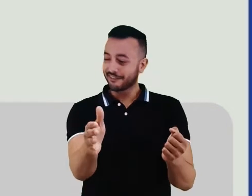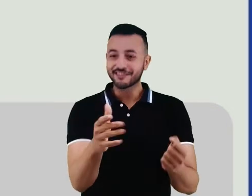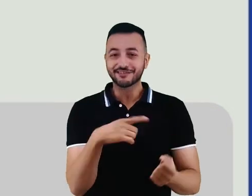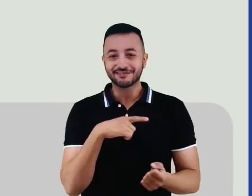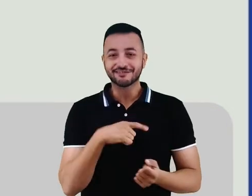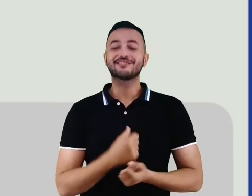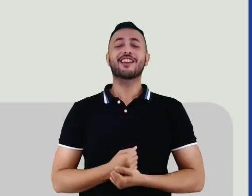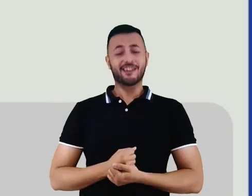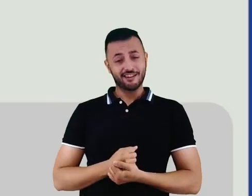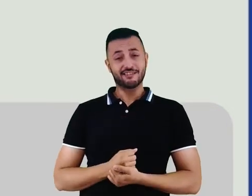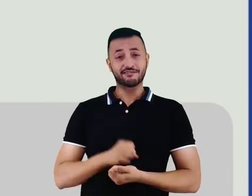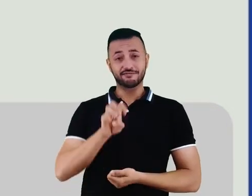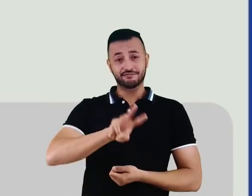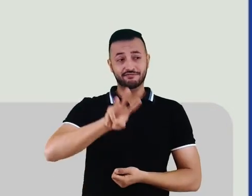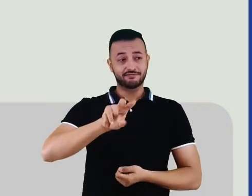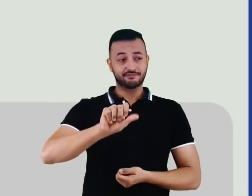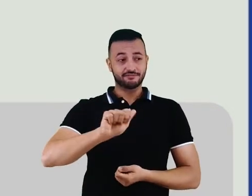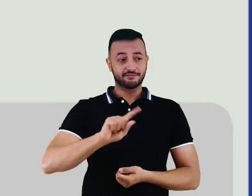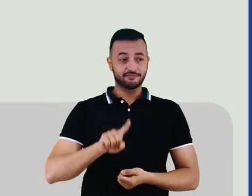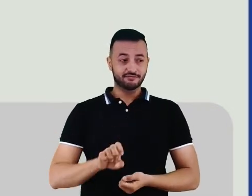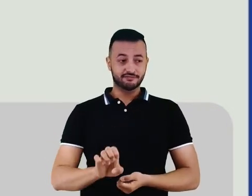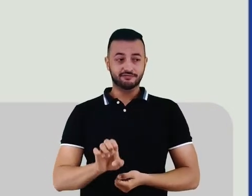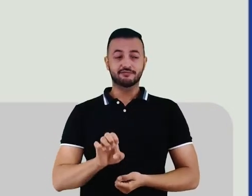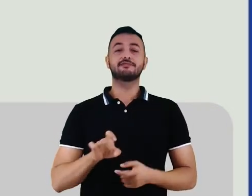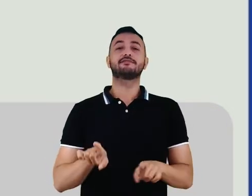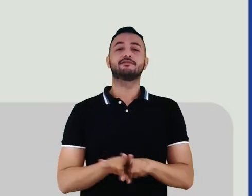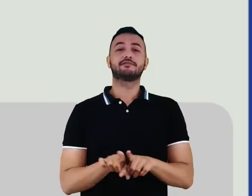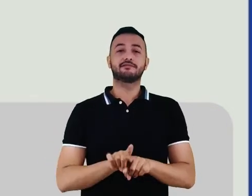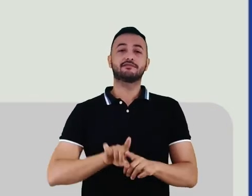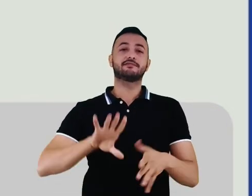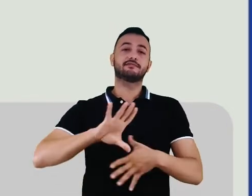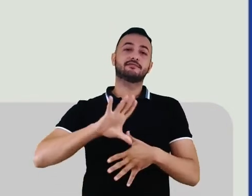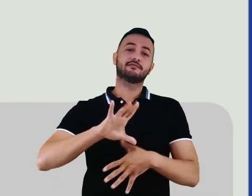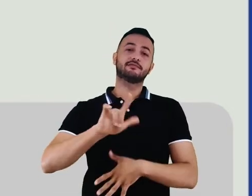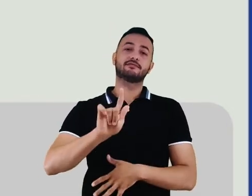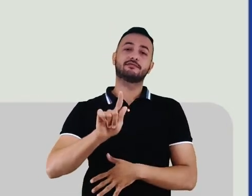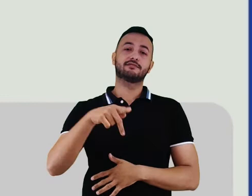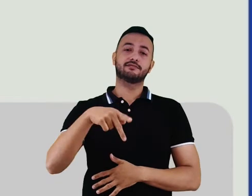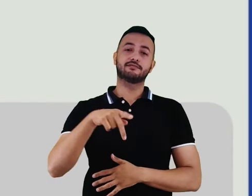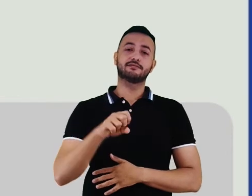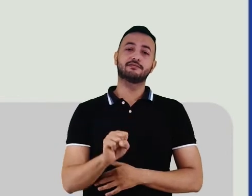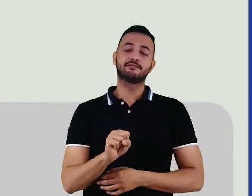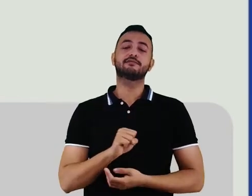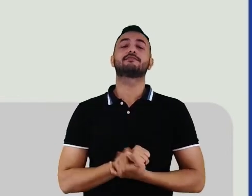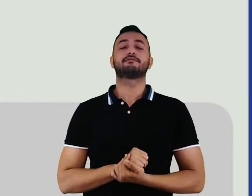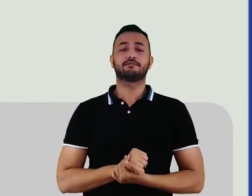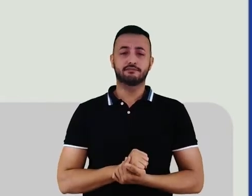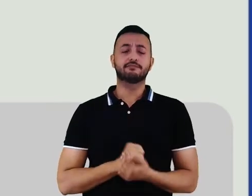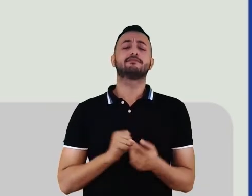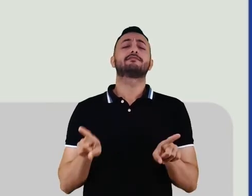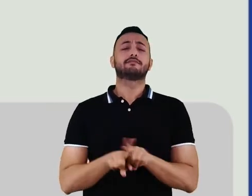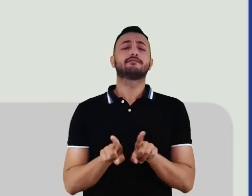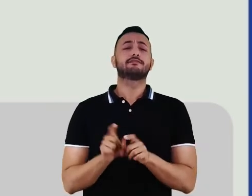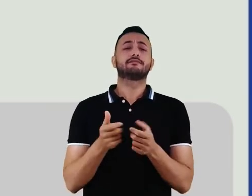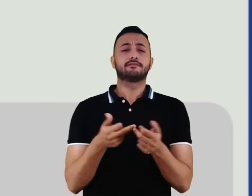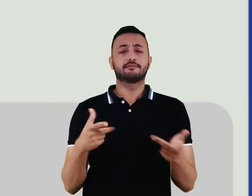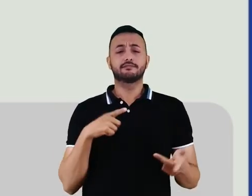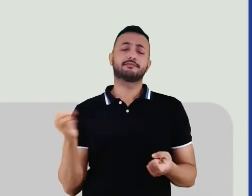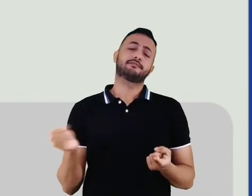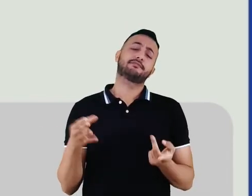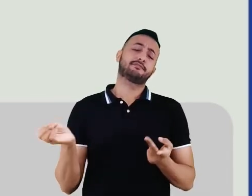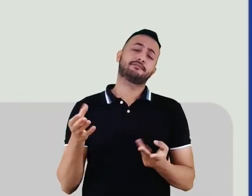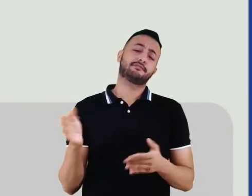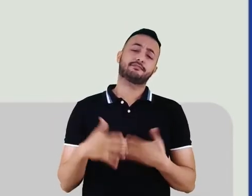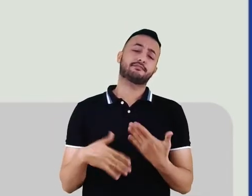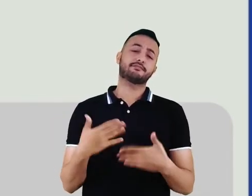do Waze, isso mesmo. Um mapa, um GPS, tá bom? Existem outras formas hoje mais